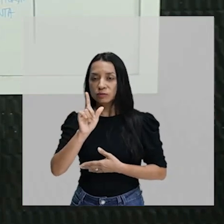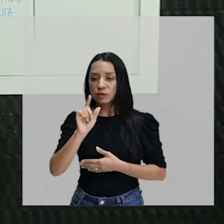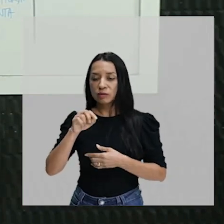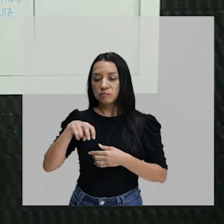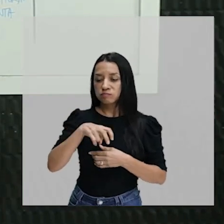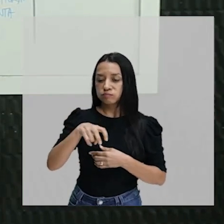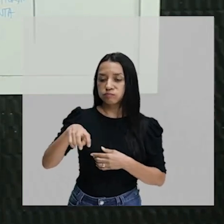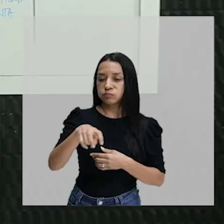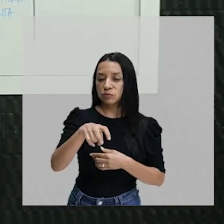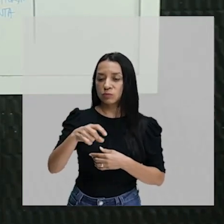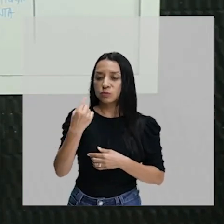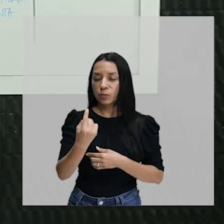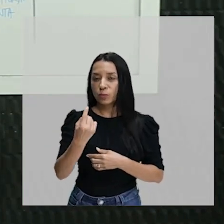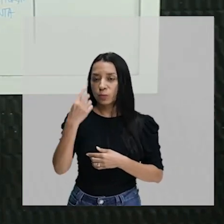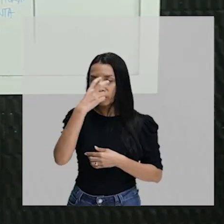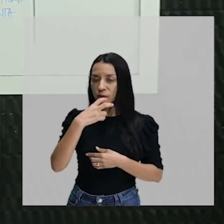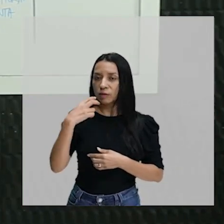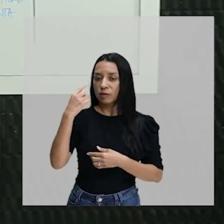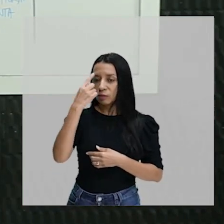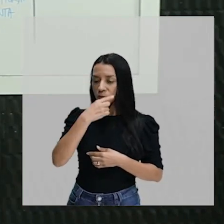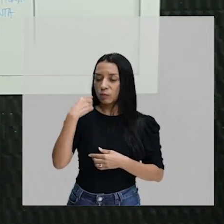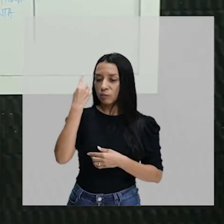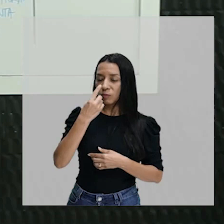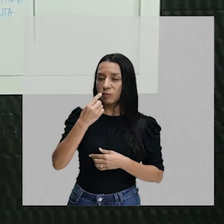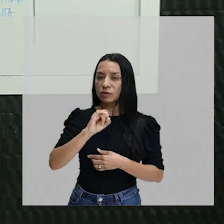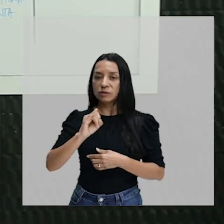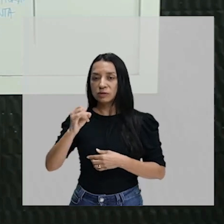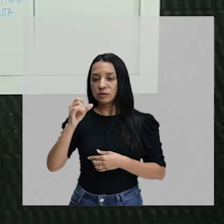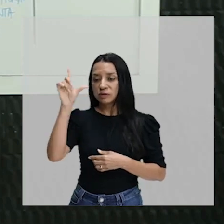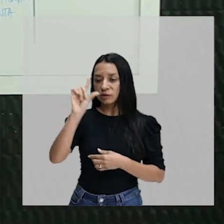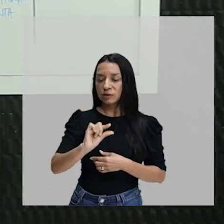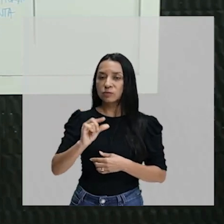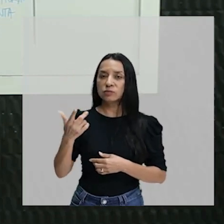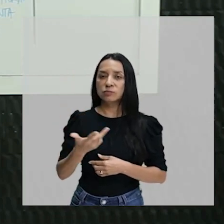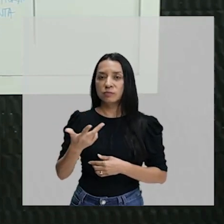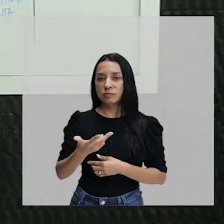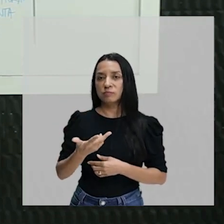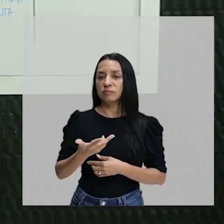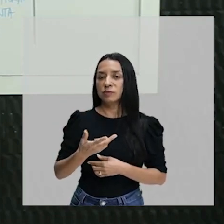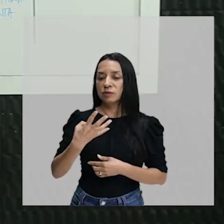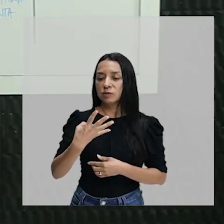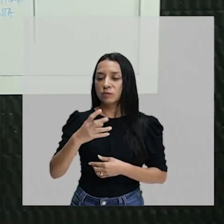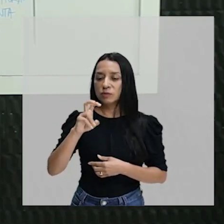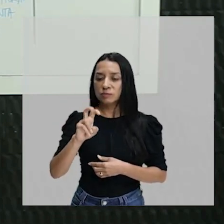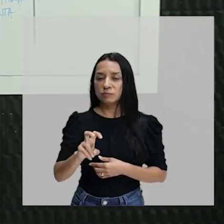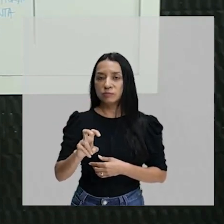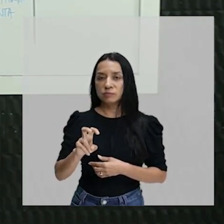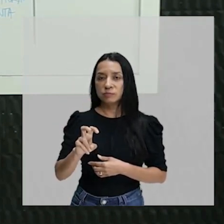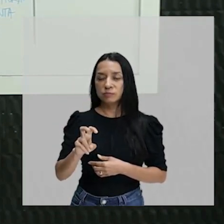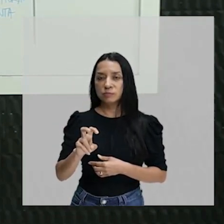uma hora se tu reduzir essa velocidade para 45